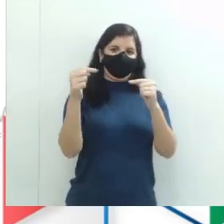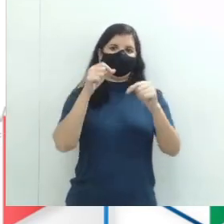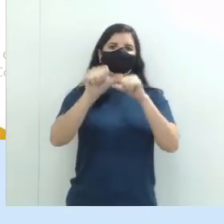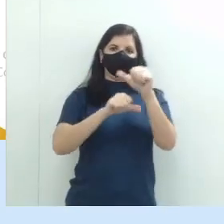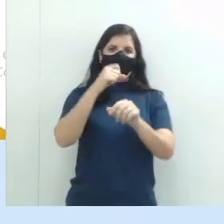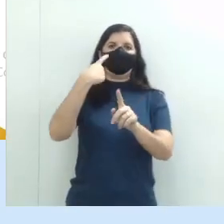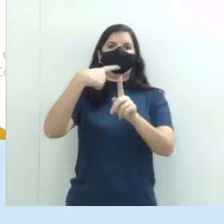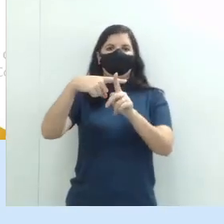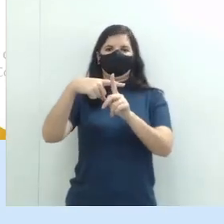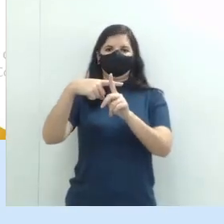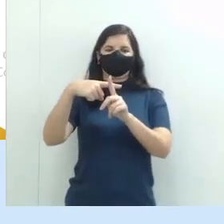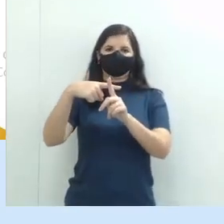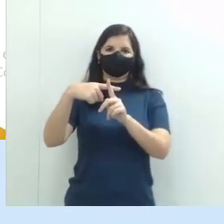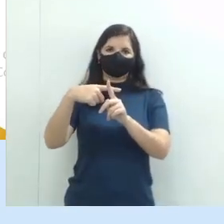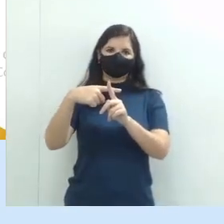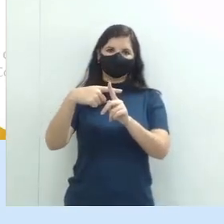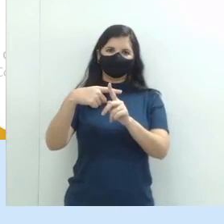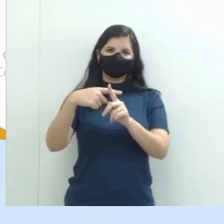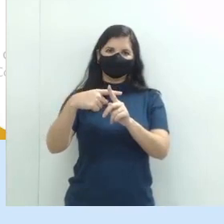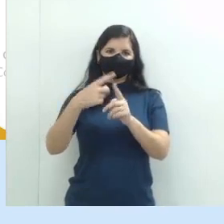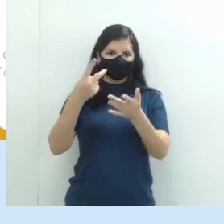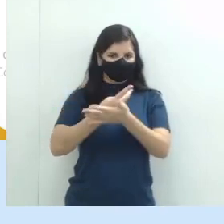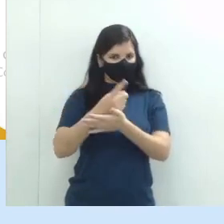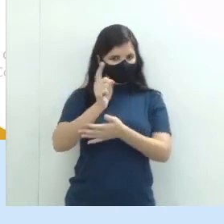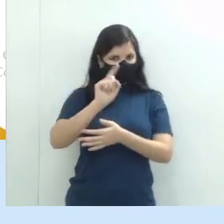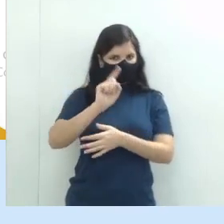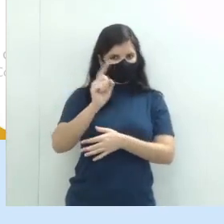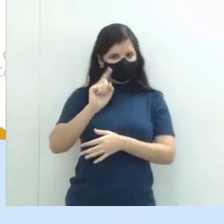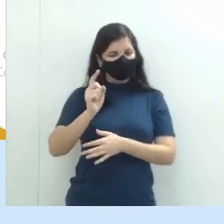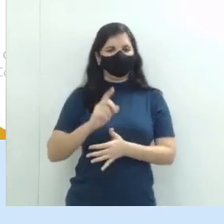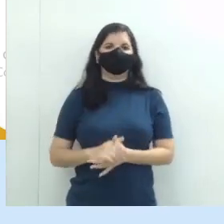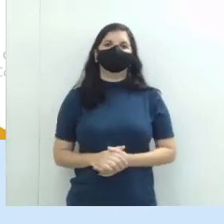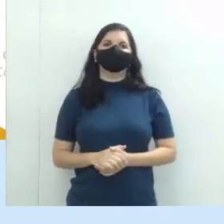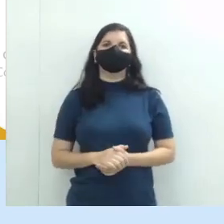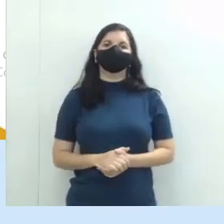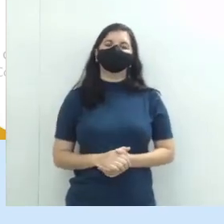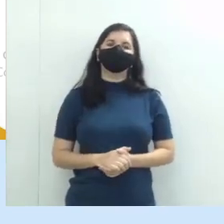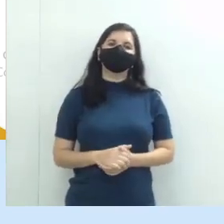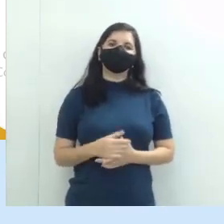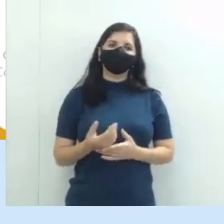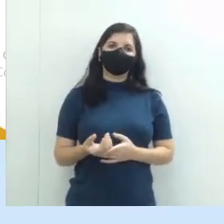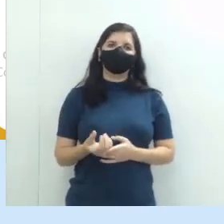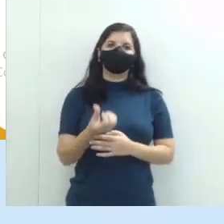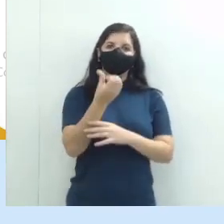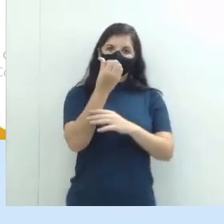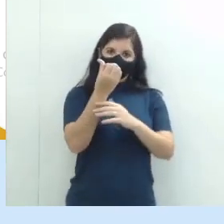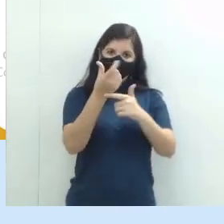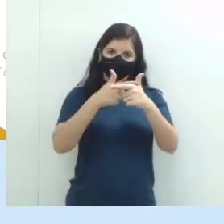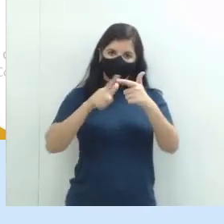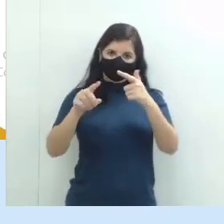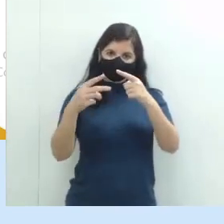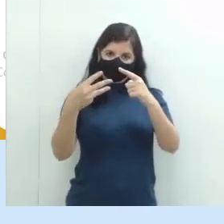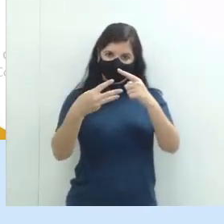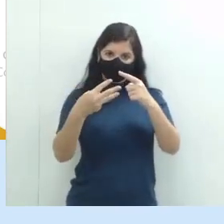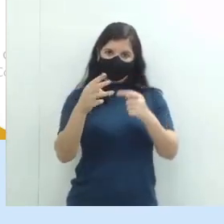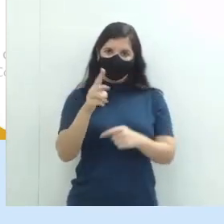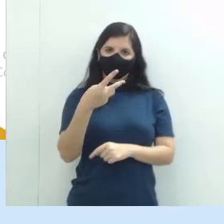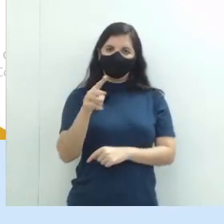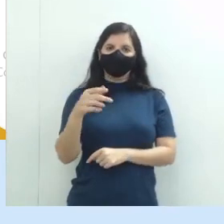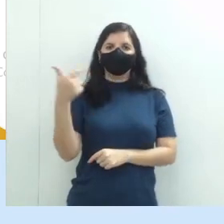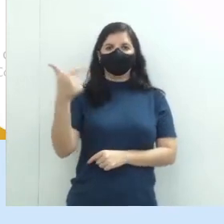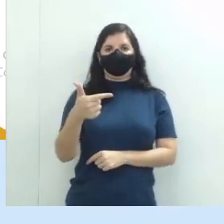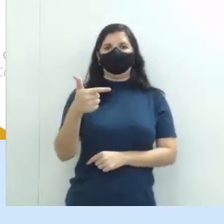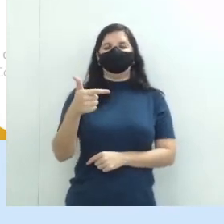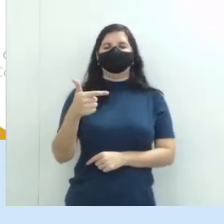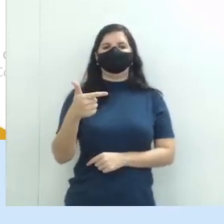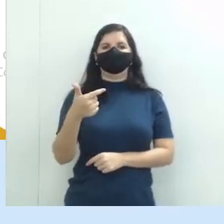dá mais. Não erra jogo de sinal, tá? Menos com menos dá mais. A resposta tem que ser